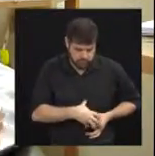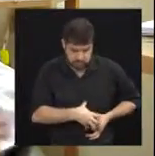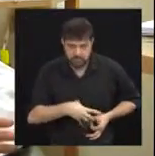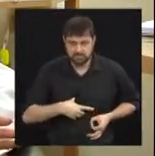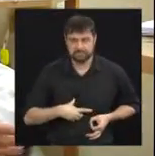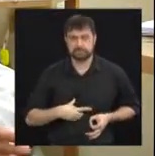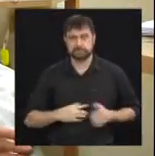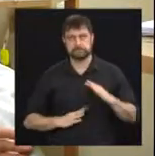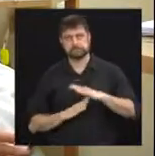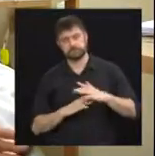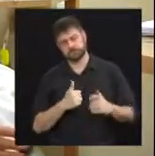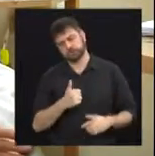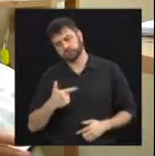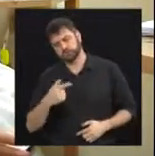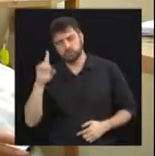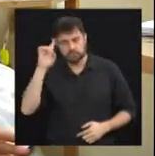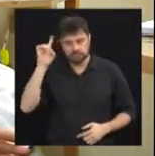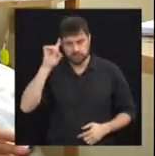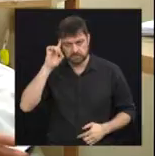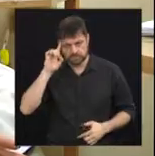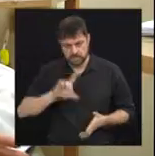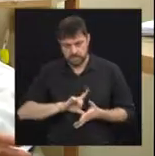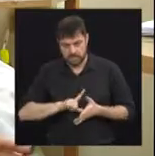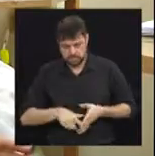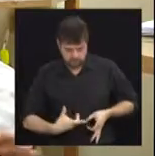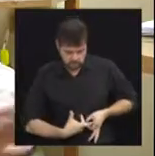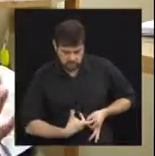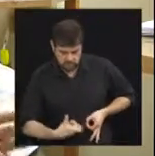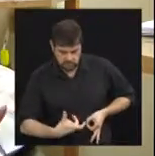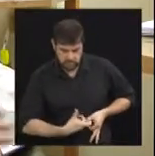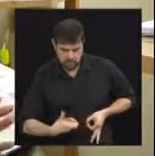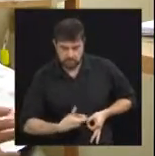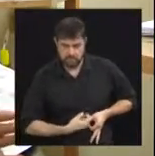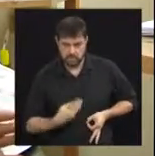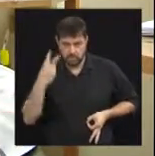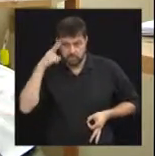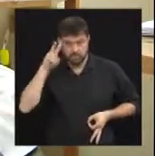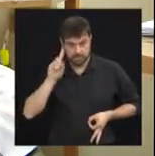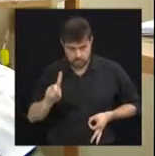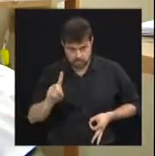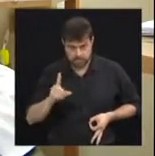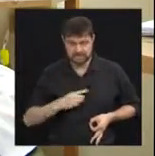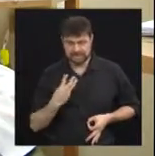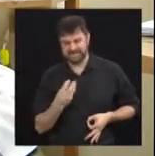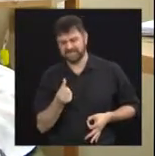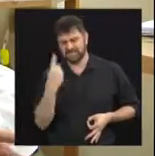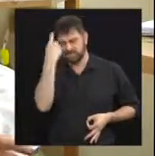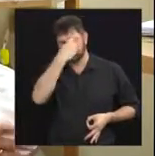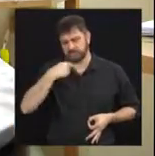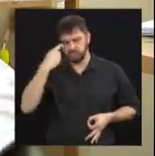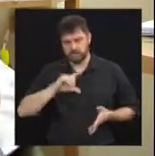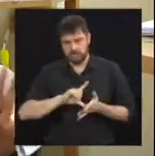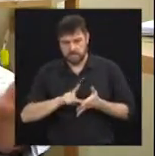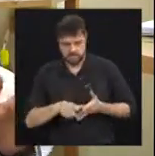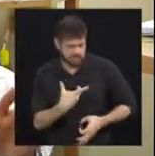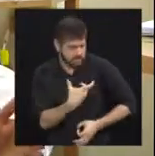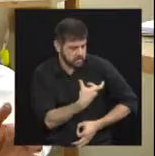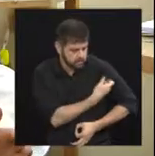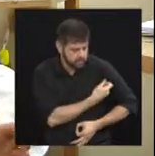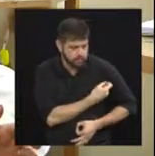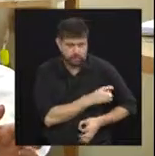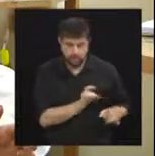de 10 a 12 dias. A coleta é feita 2 dias após, aproximadamente 36 horas após a aplicação da